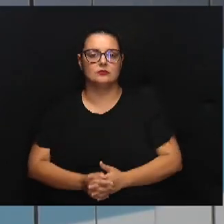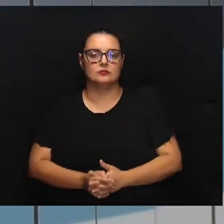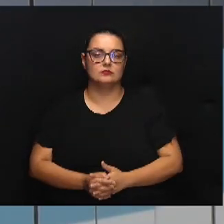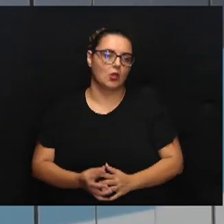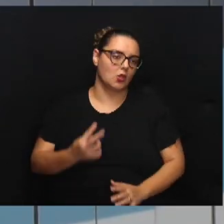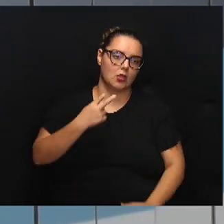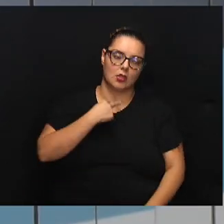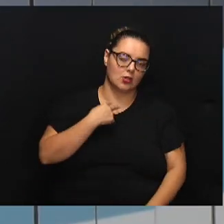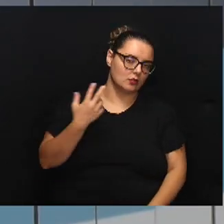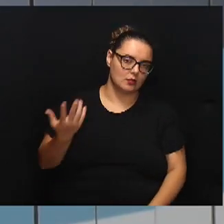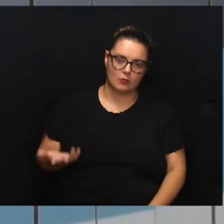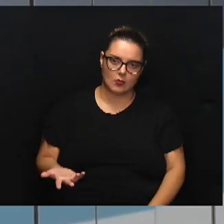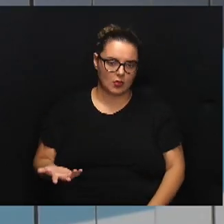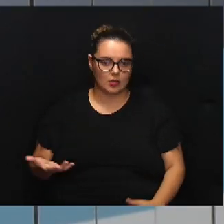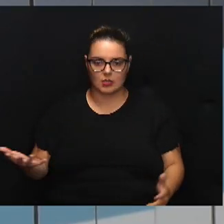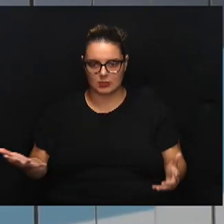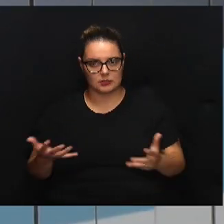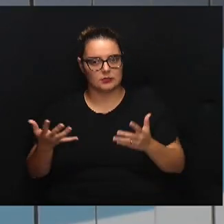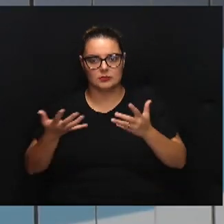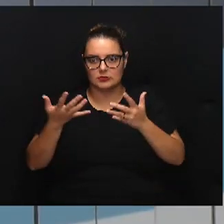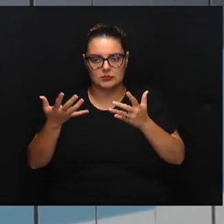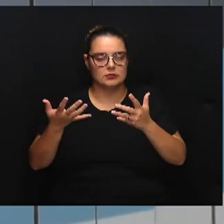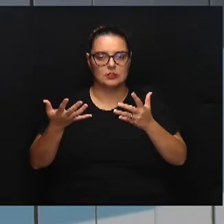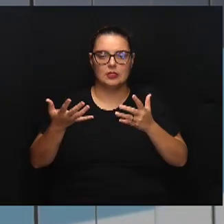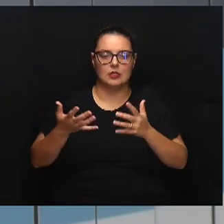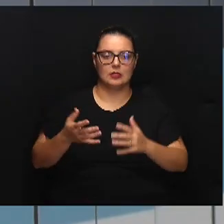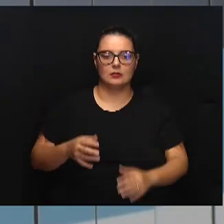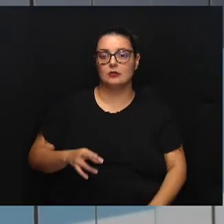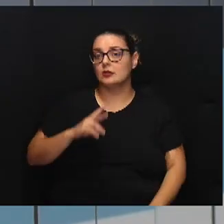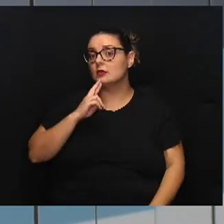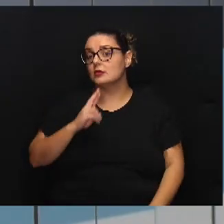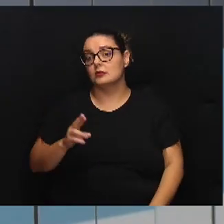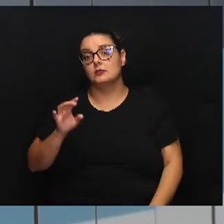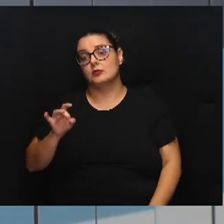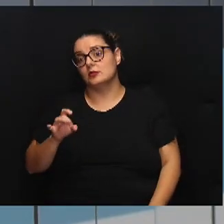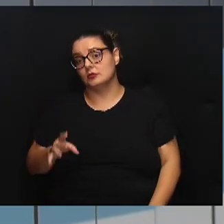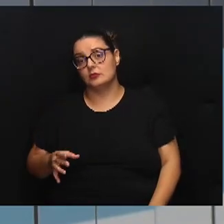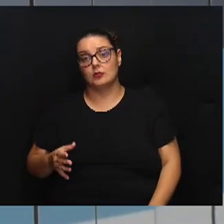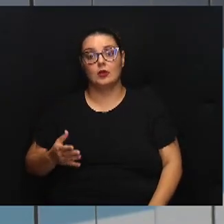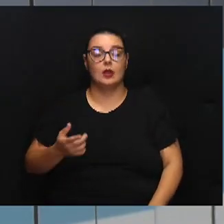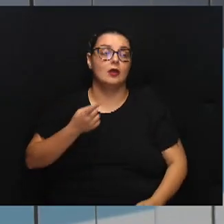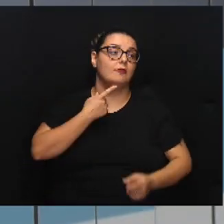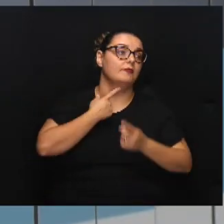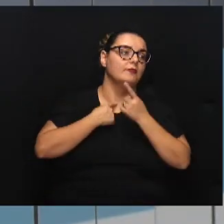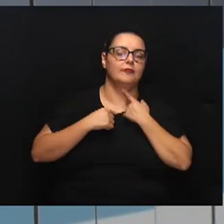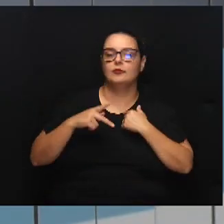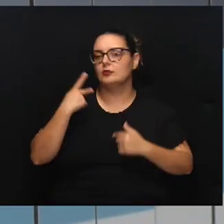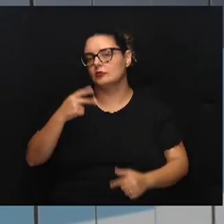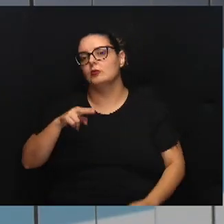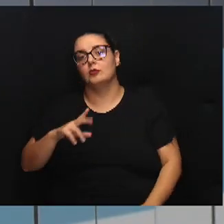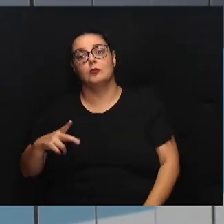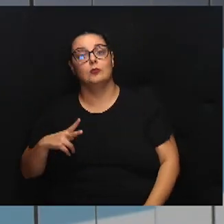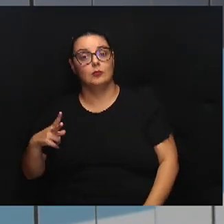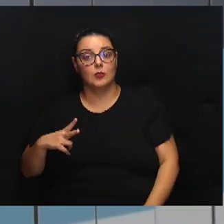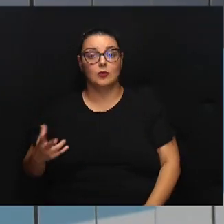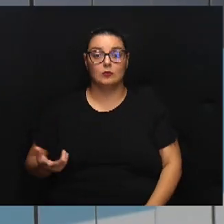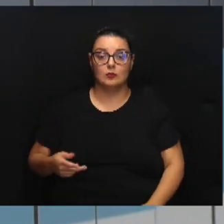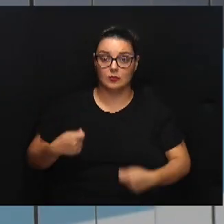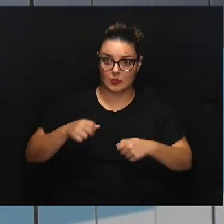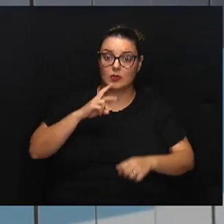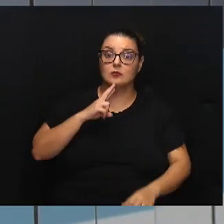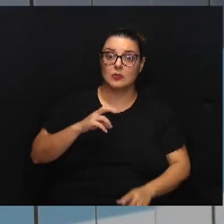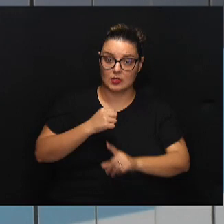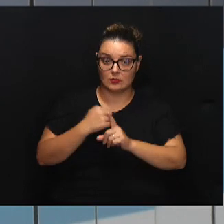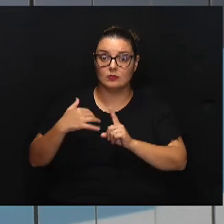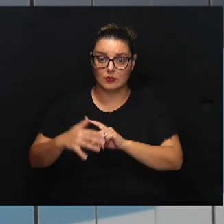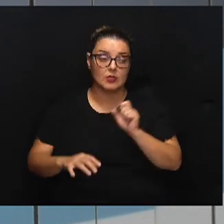podem ser iniciativas que respondam apenas a um anseio político individual, elas precisam dar resposta para a